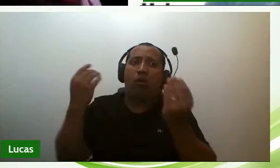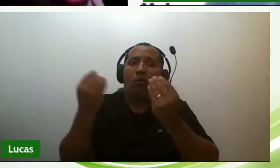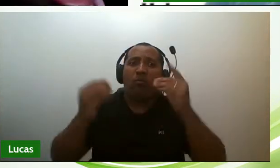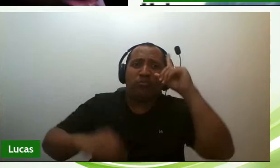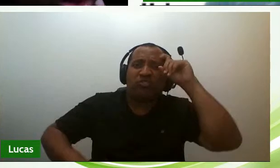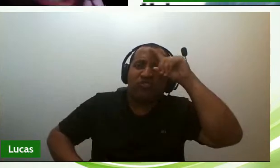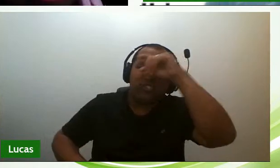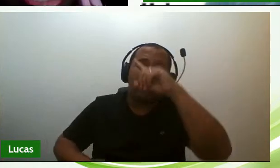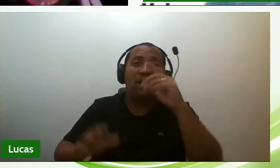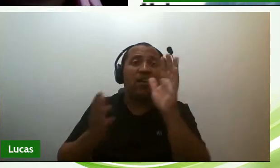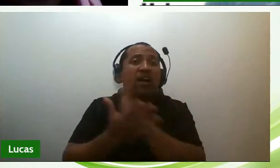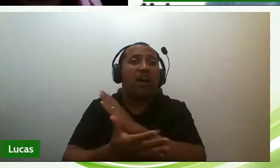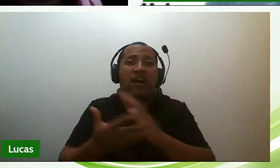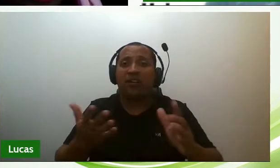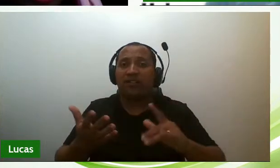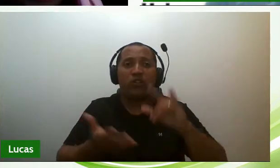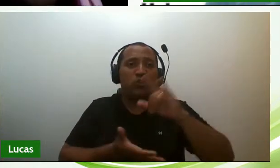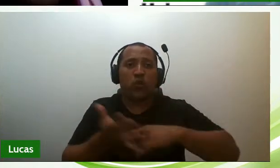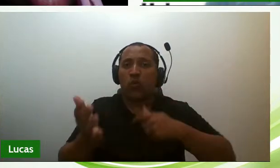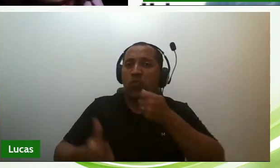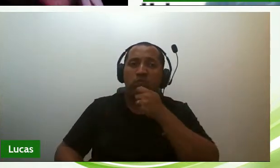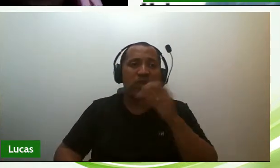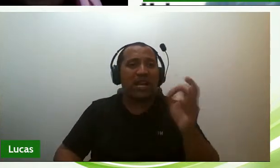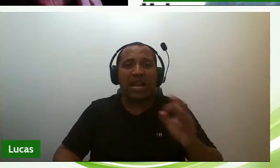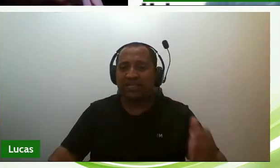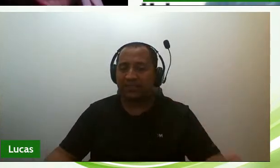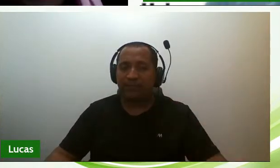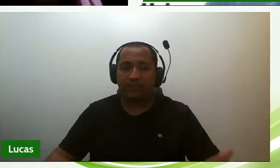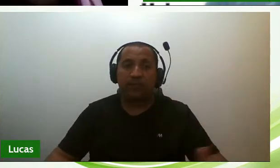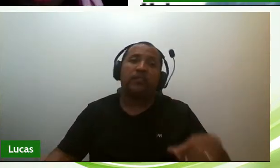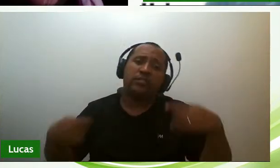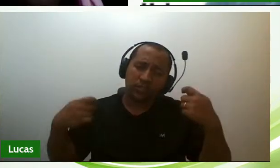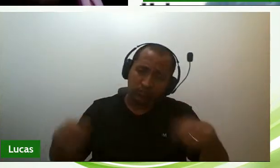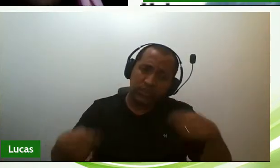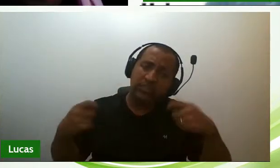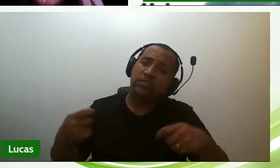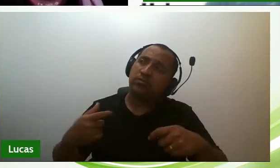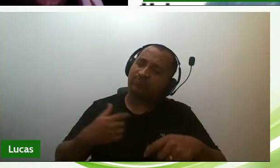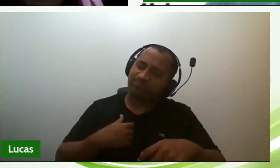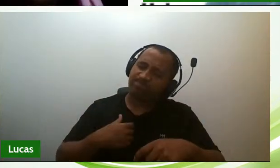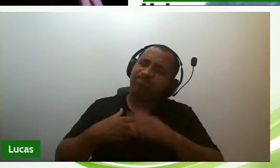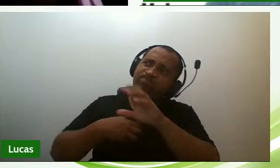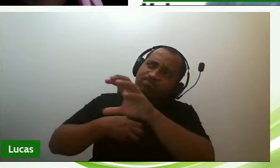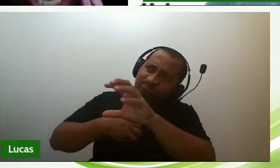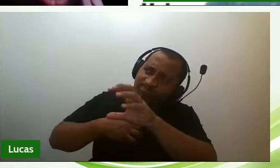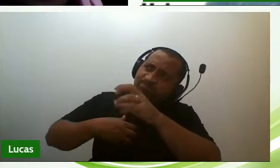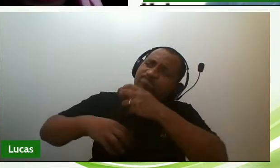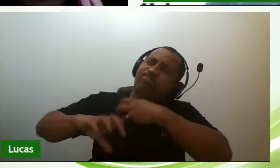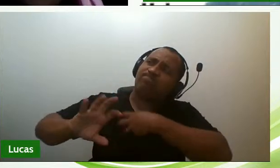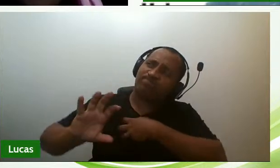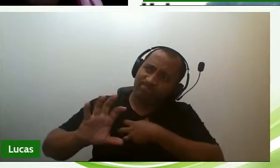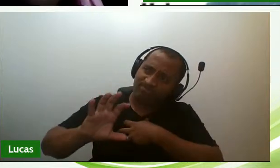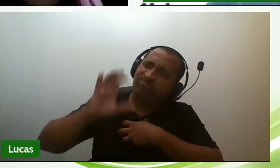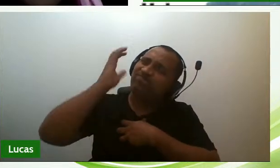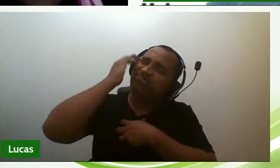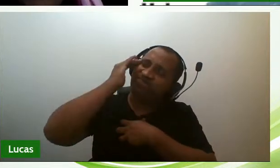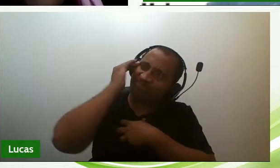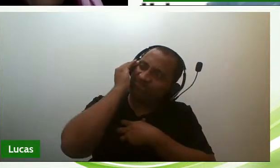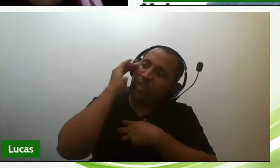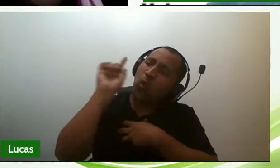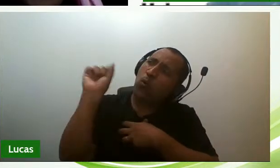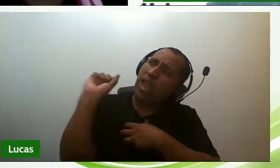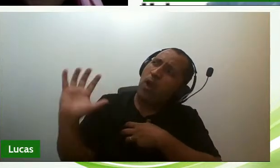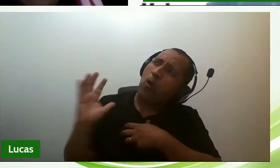dificuldades, muitos indocumentados. Então, eu tenho que me colocar no local de empatia para entender o que está